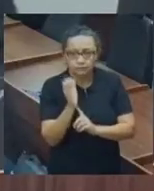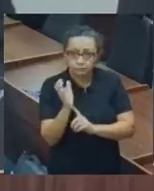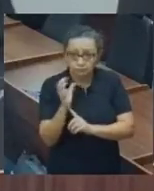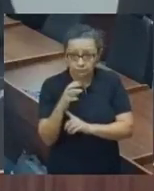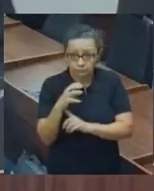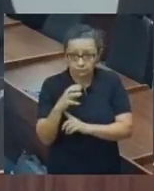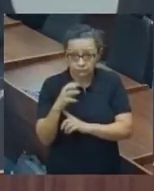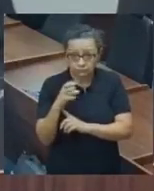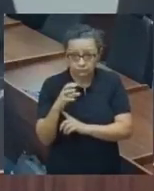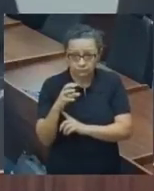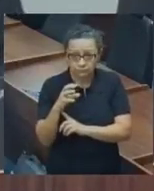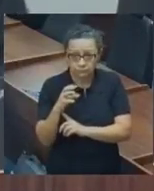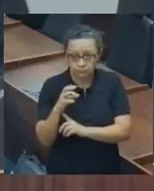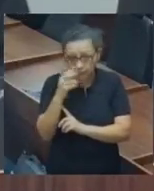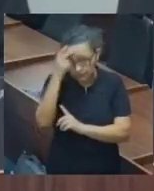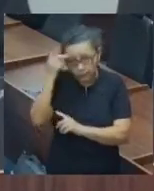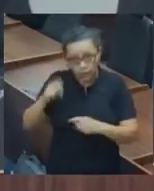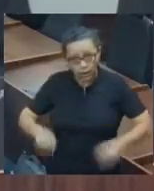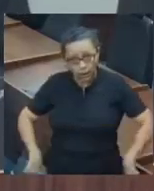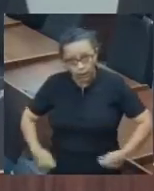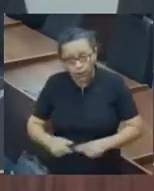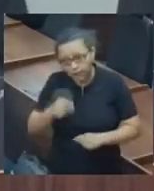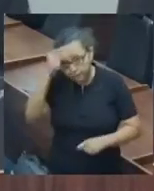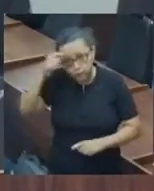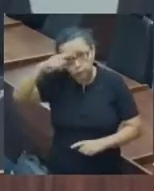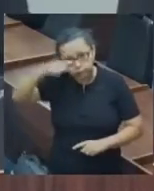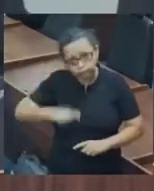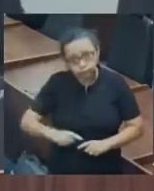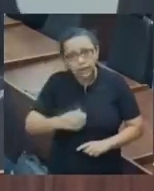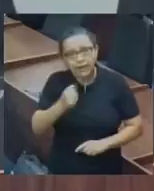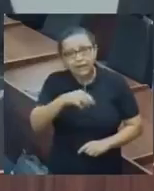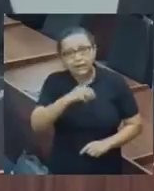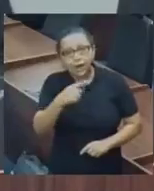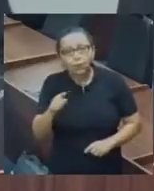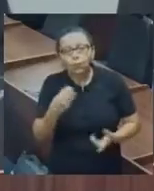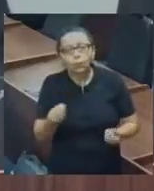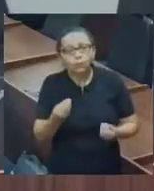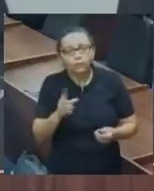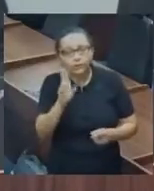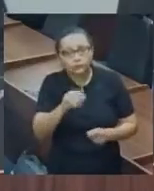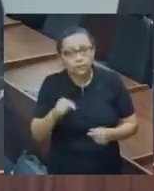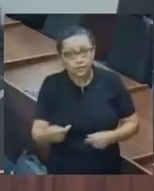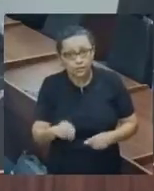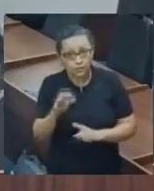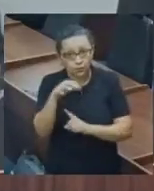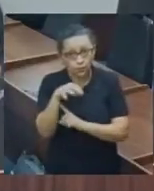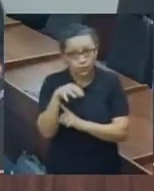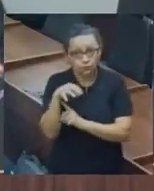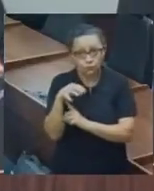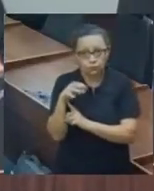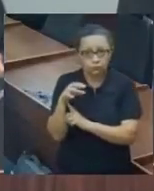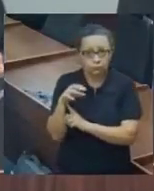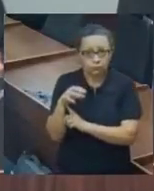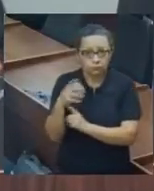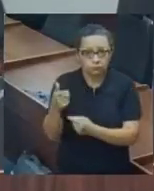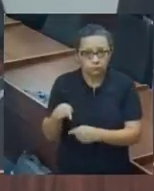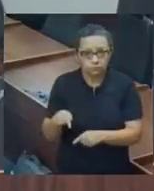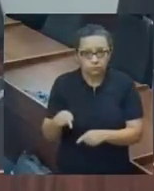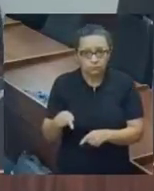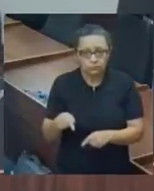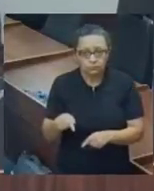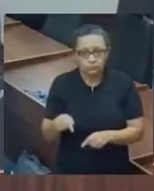pessoa cadeirante uma pessoa baixa uma não poder utilizar esse orelhão ele